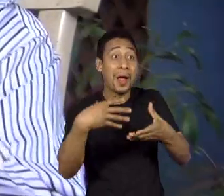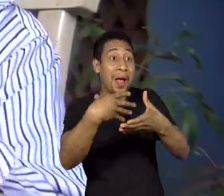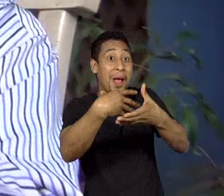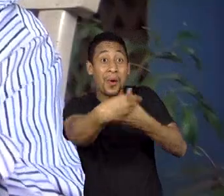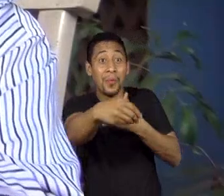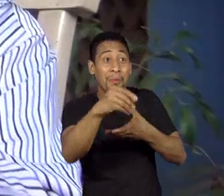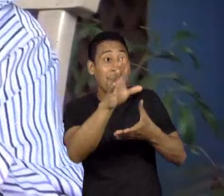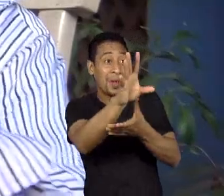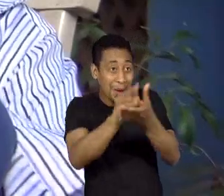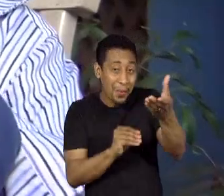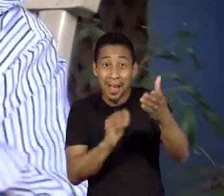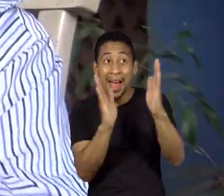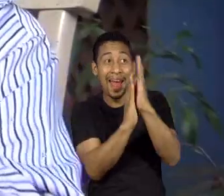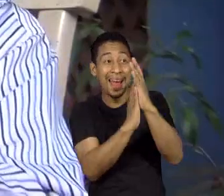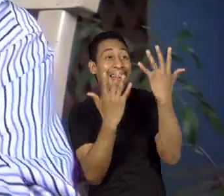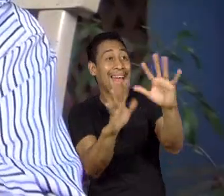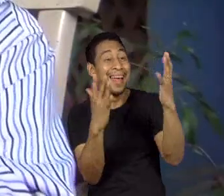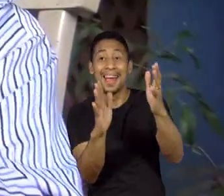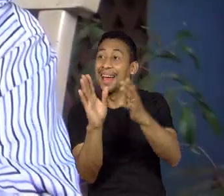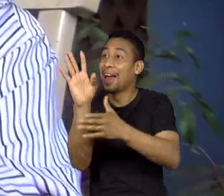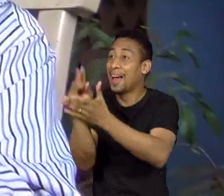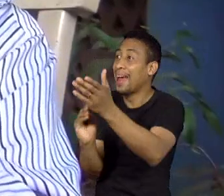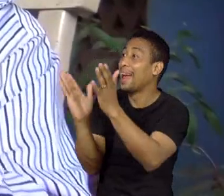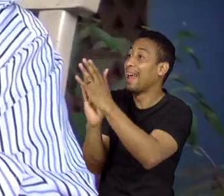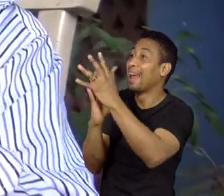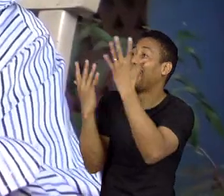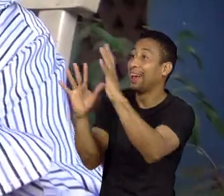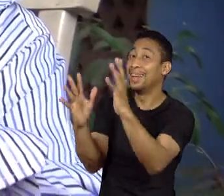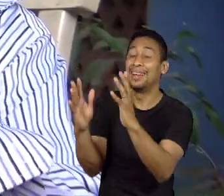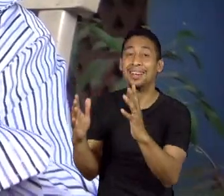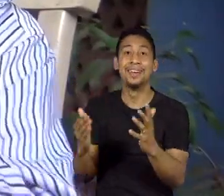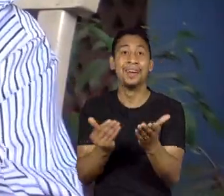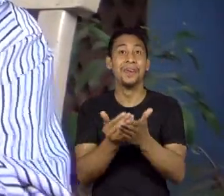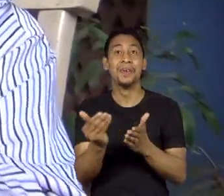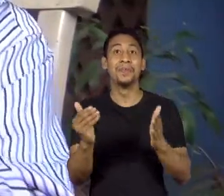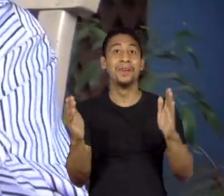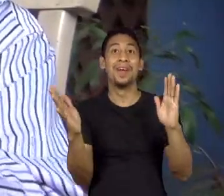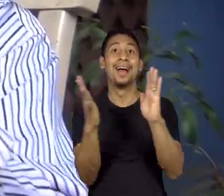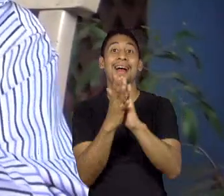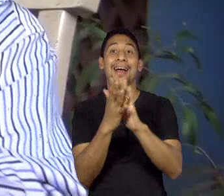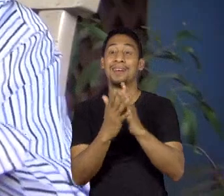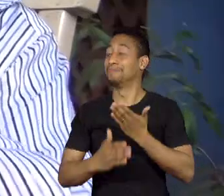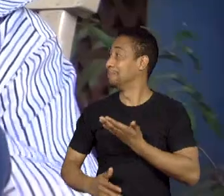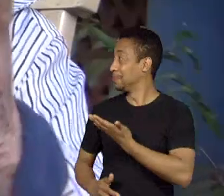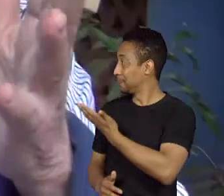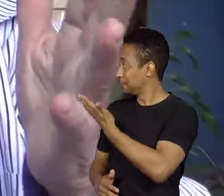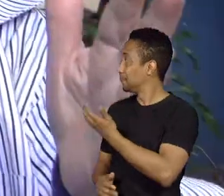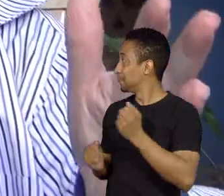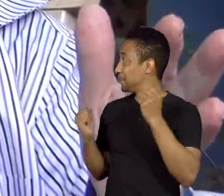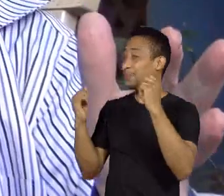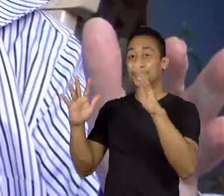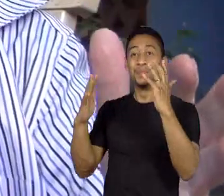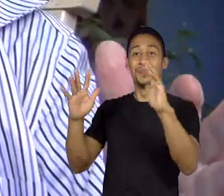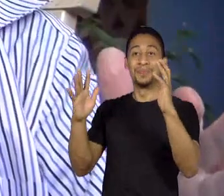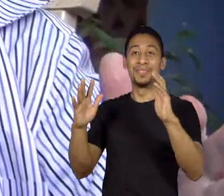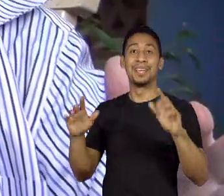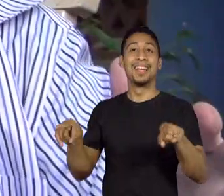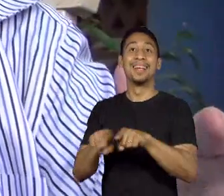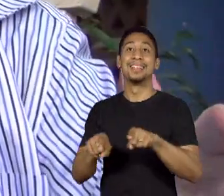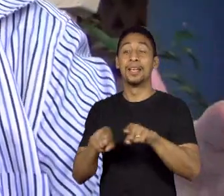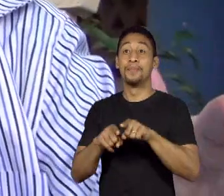bater palmas. E não só bater palmas, sino que entre as batidas de palmas, ao mesmo tempo, a